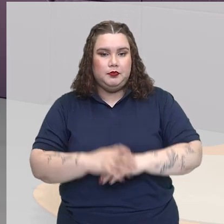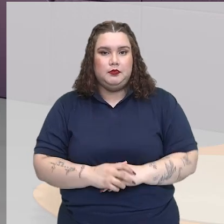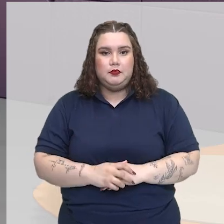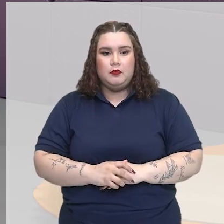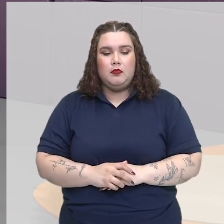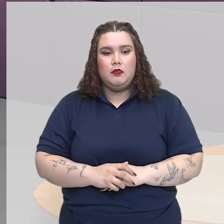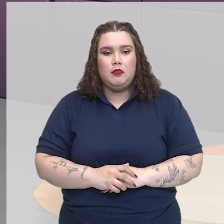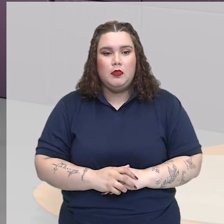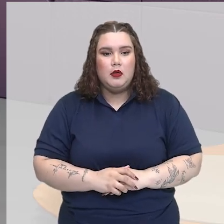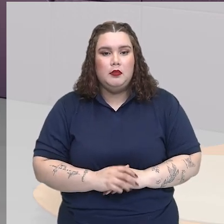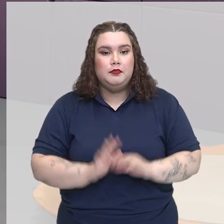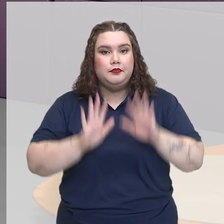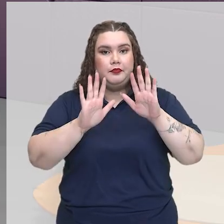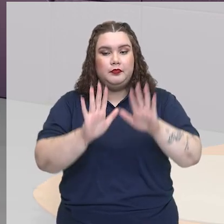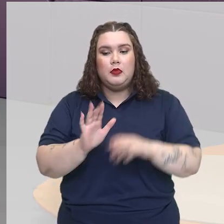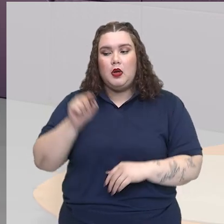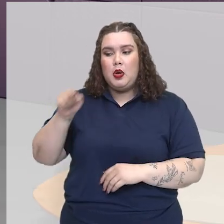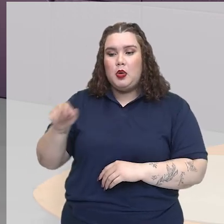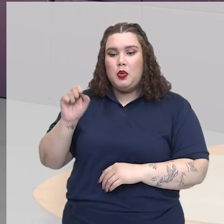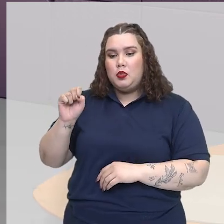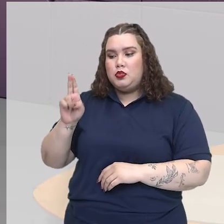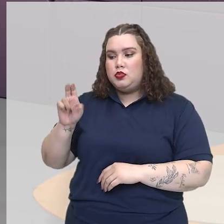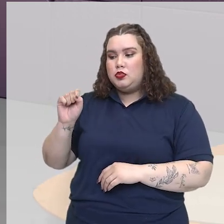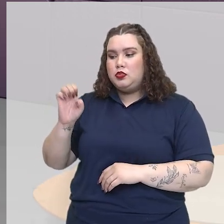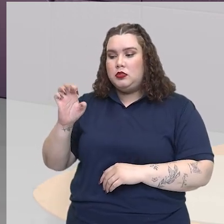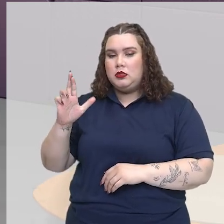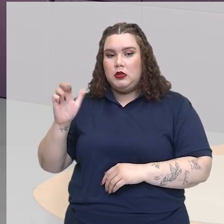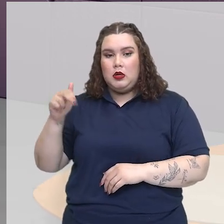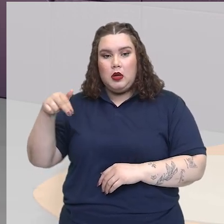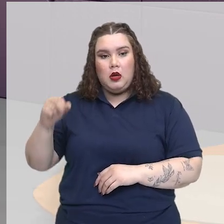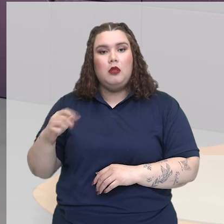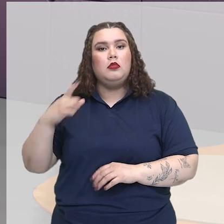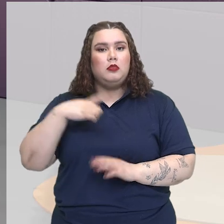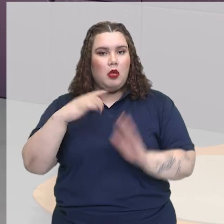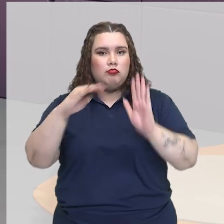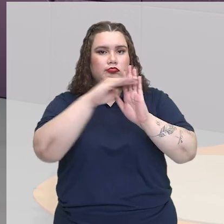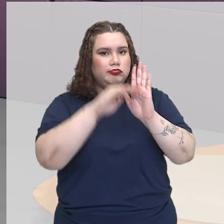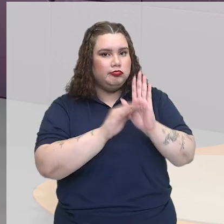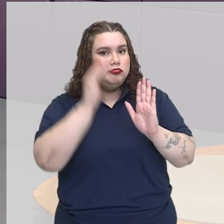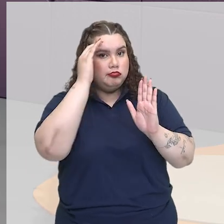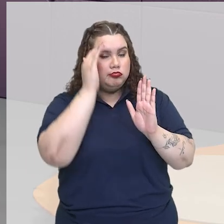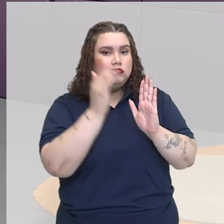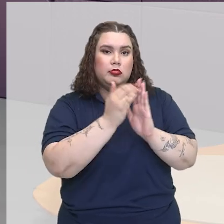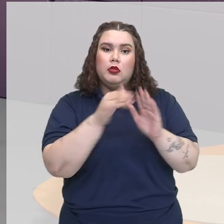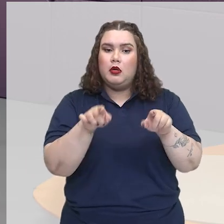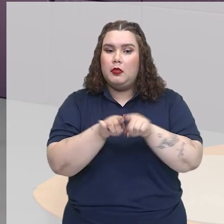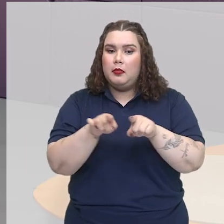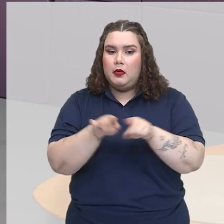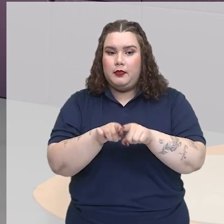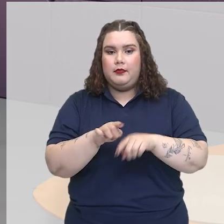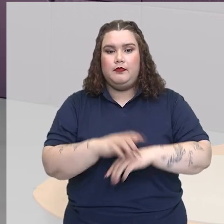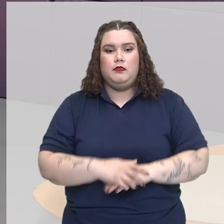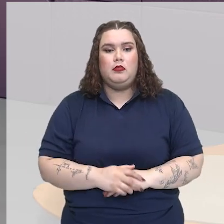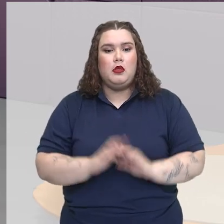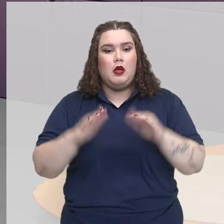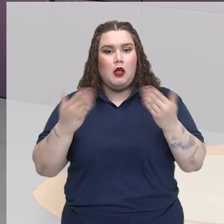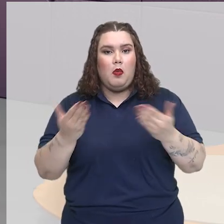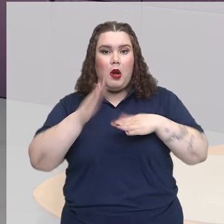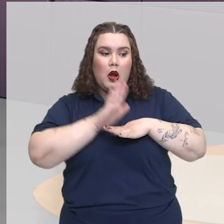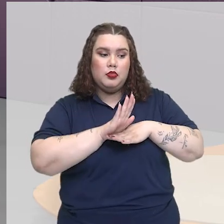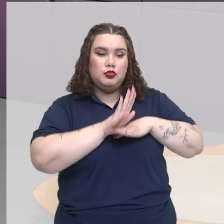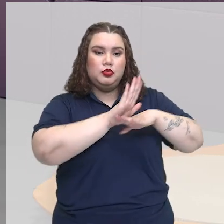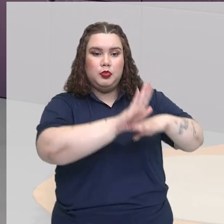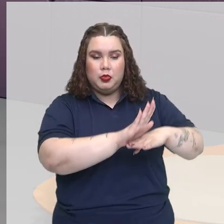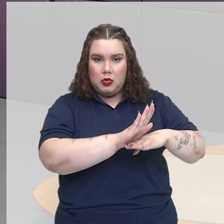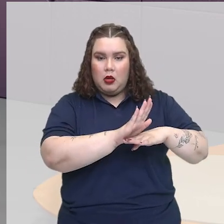Por parte do suzerano, você tem algumas obrigações também, né? Como prestar justamente a